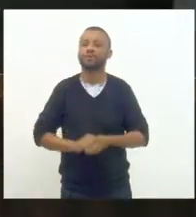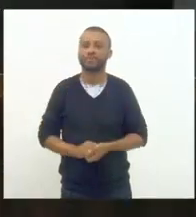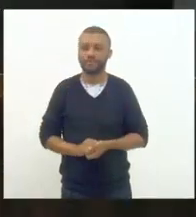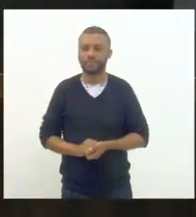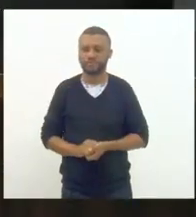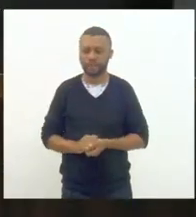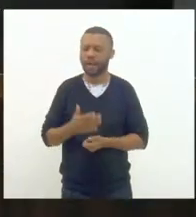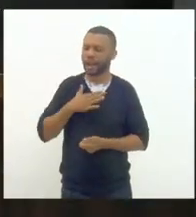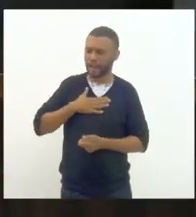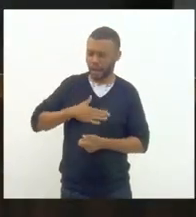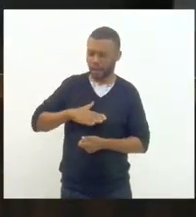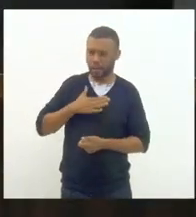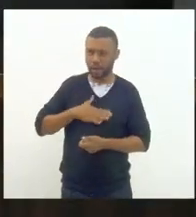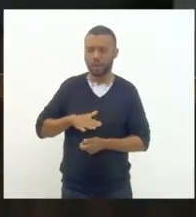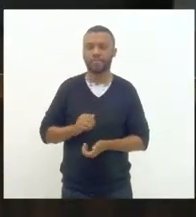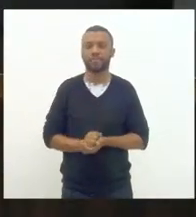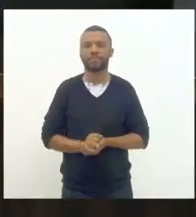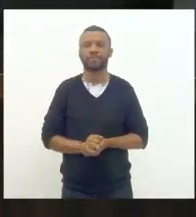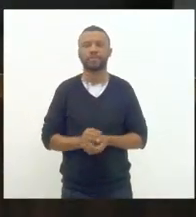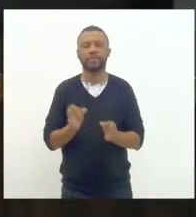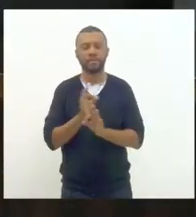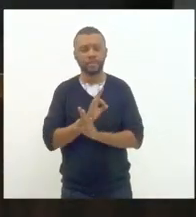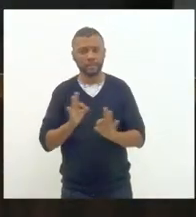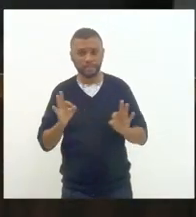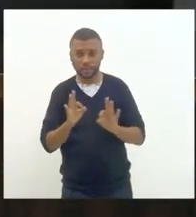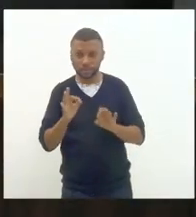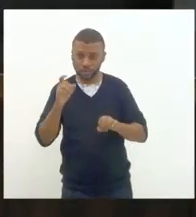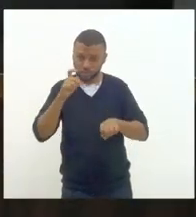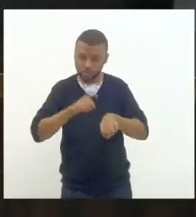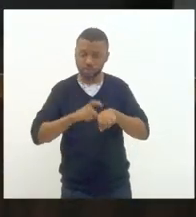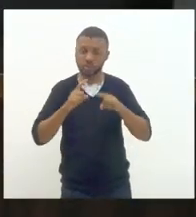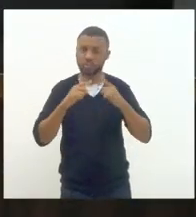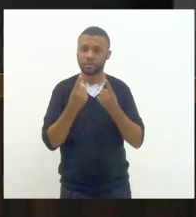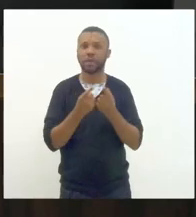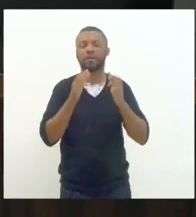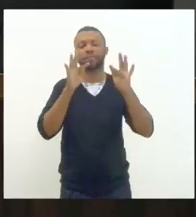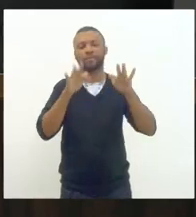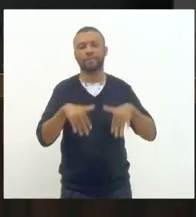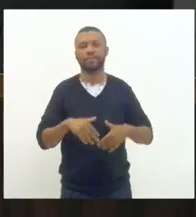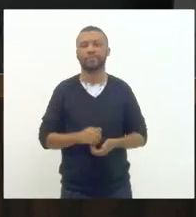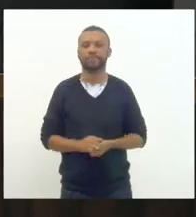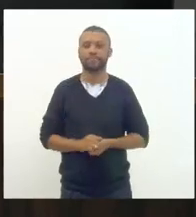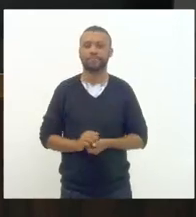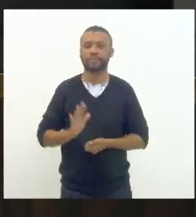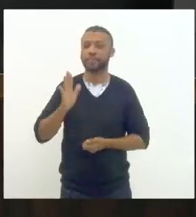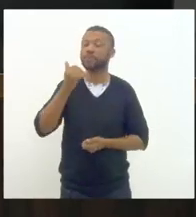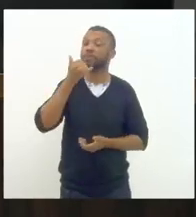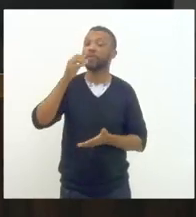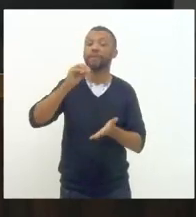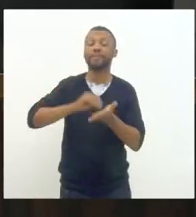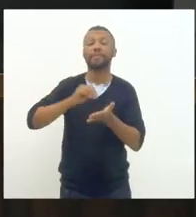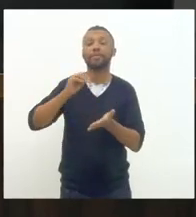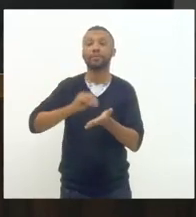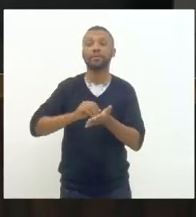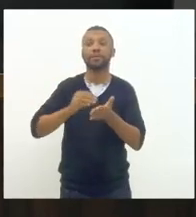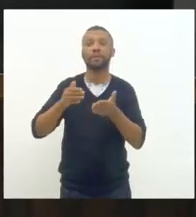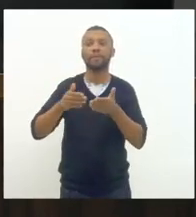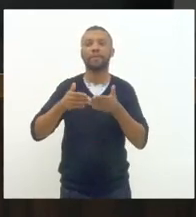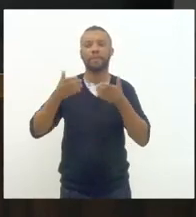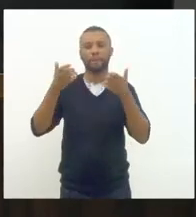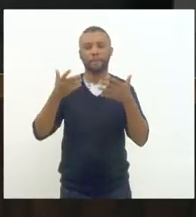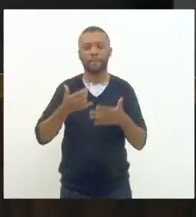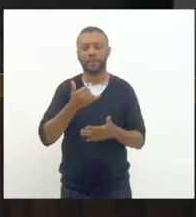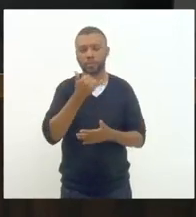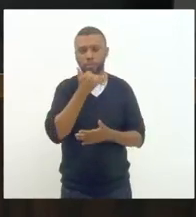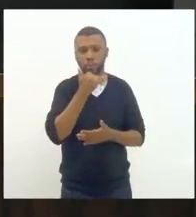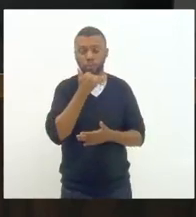Vamos com jeito. Nada mais a tratar na sessão ordinária, mesmo está encerrada. Presidente, ficou faltando o meu pela ordem.